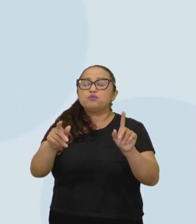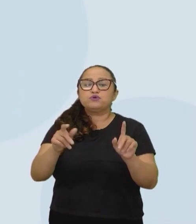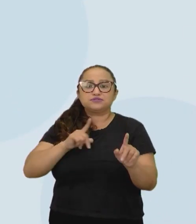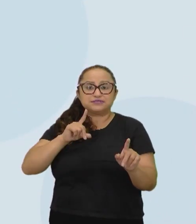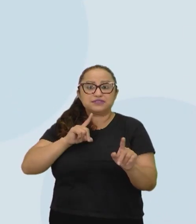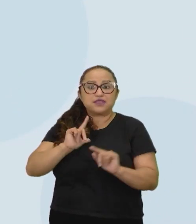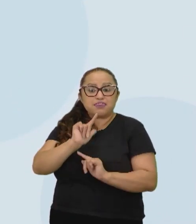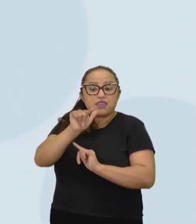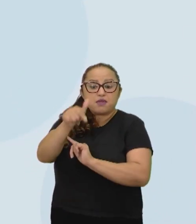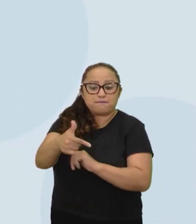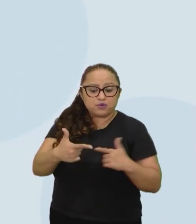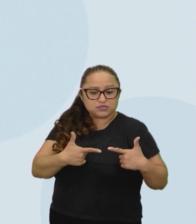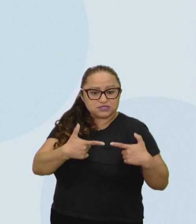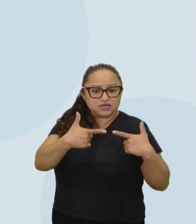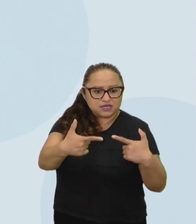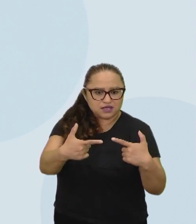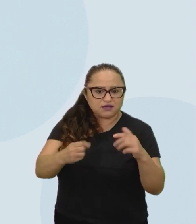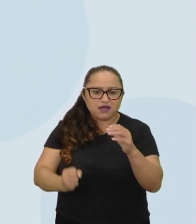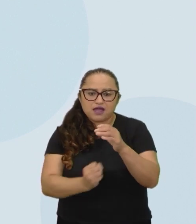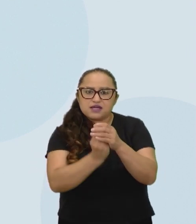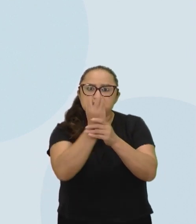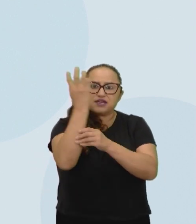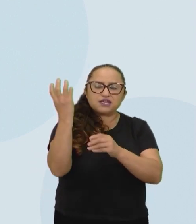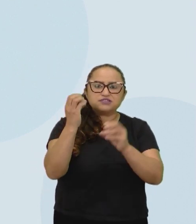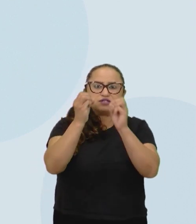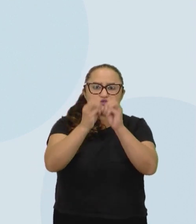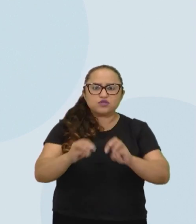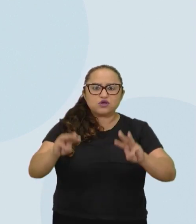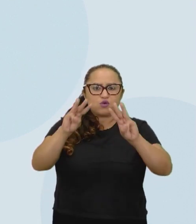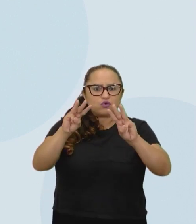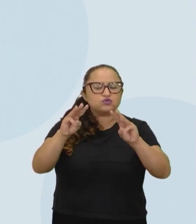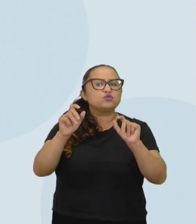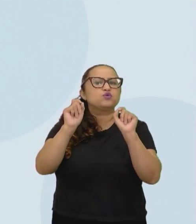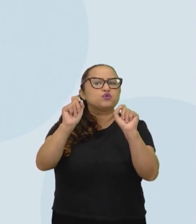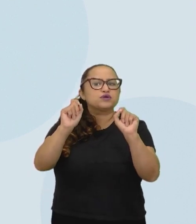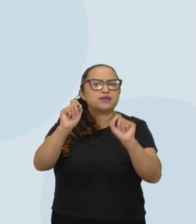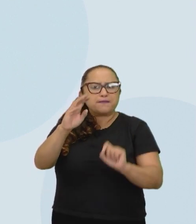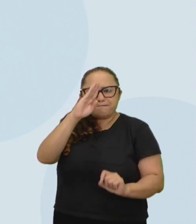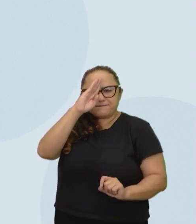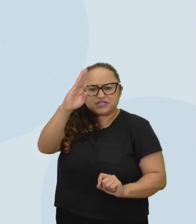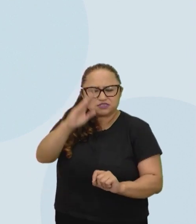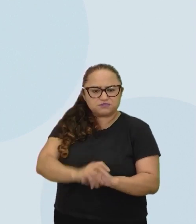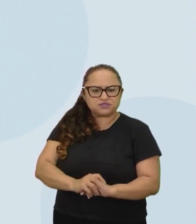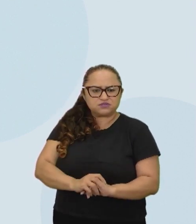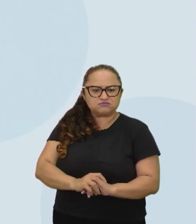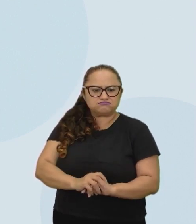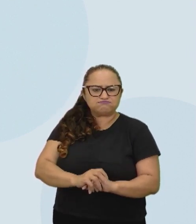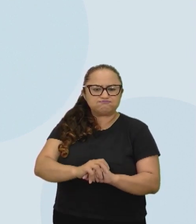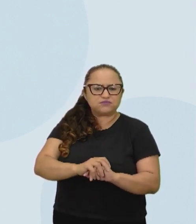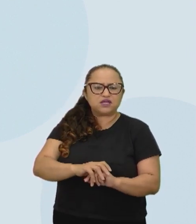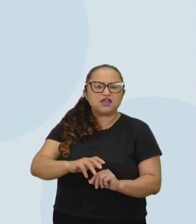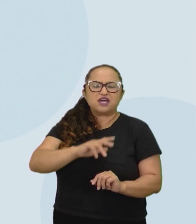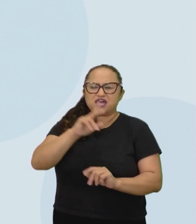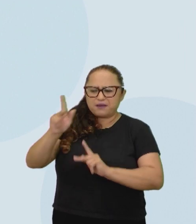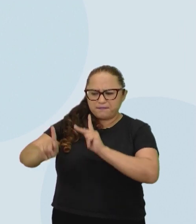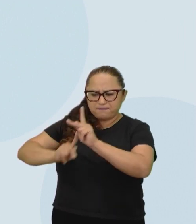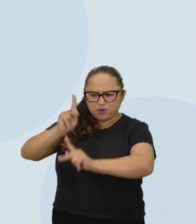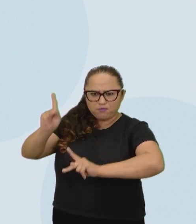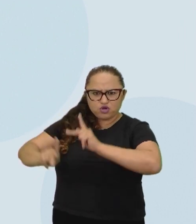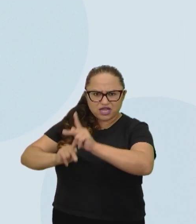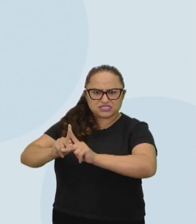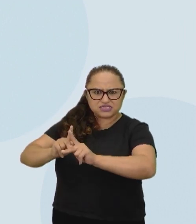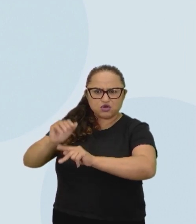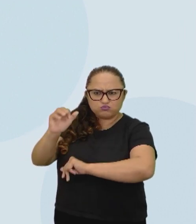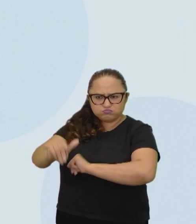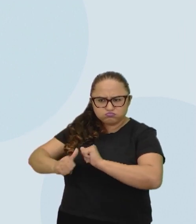do pós-guerra, nós temos a criação da ONU, com o princípio de autodeterminação dos povos, né? O que é